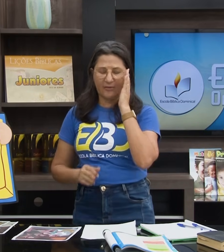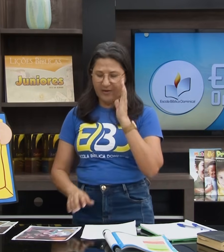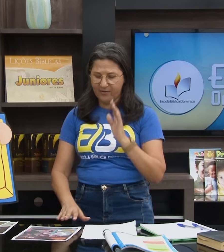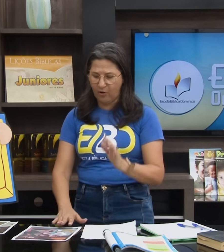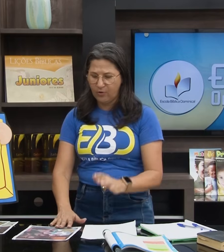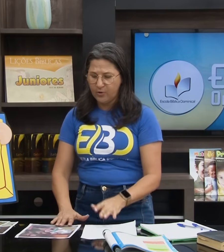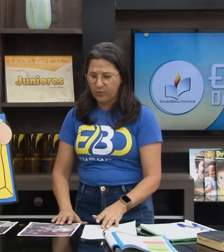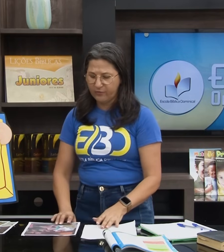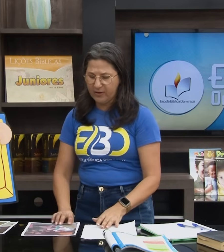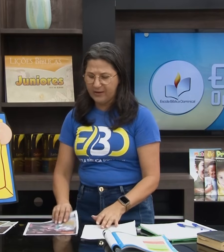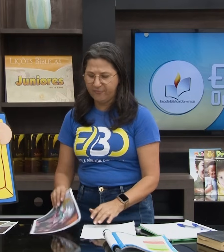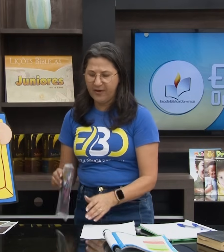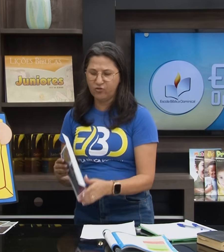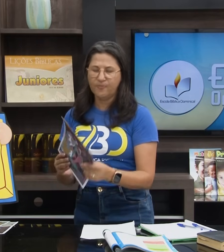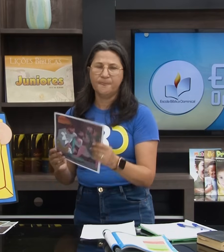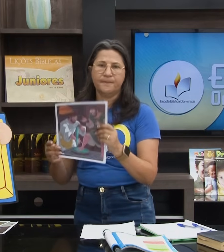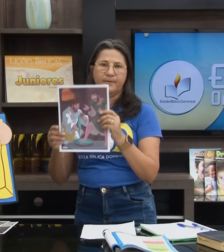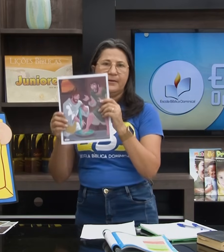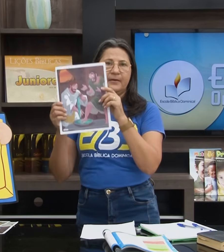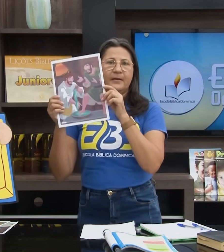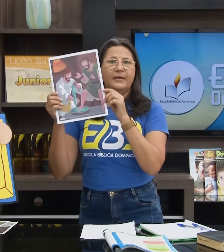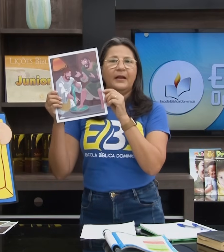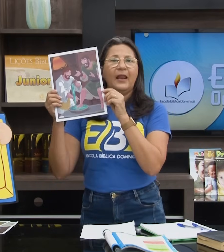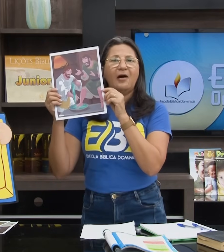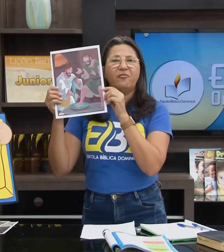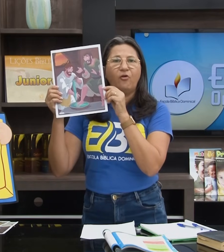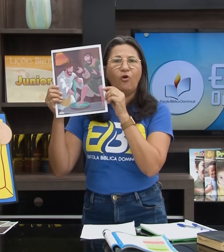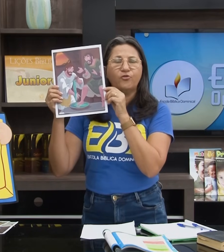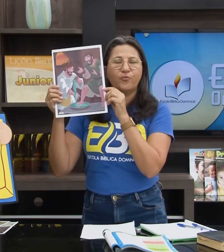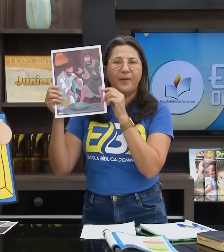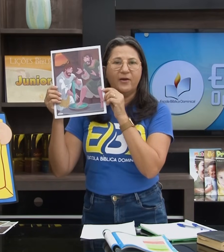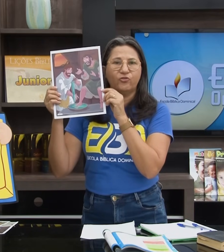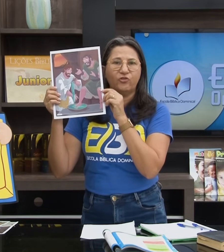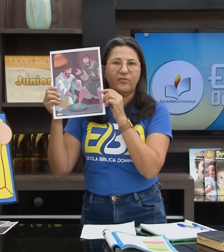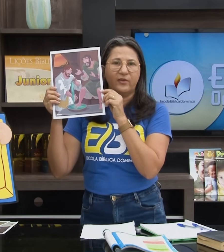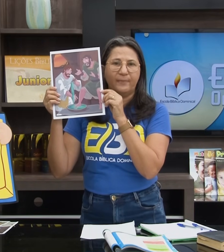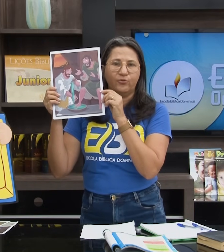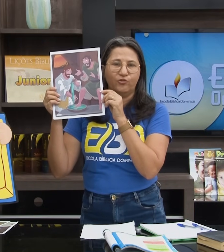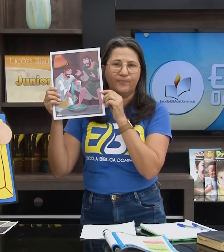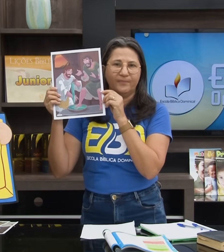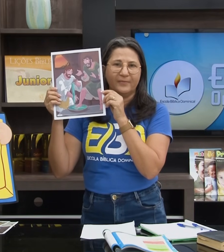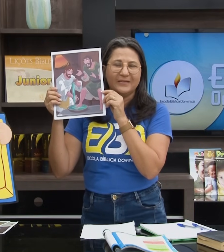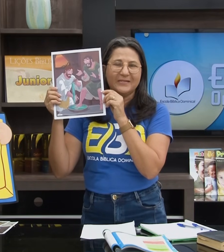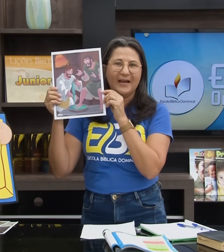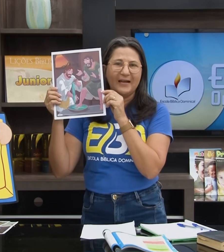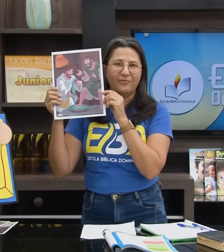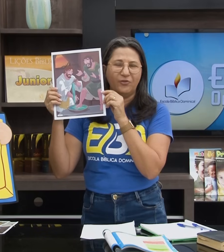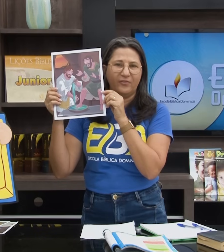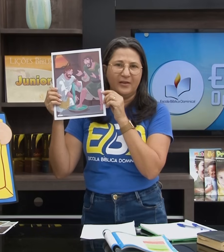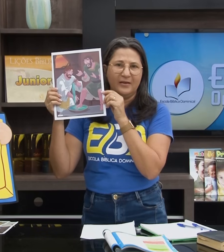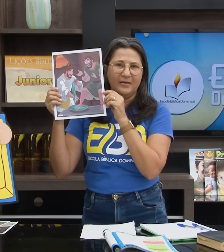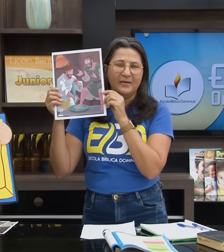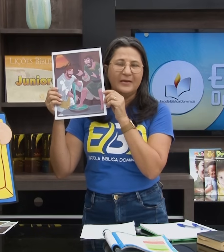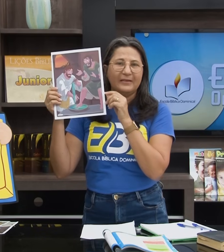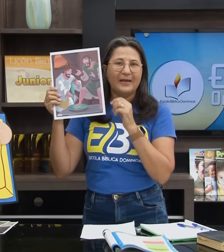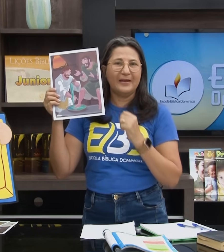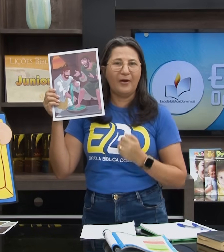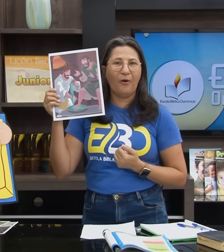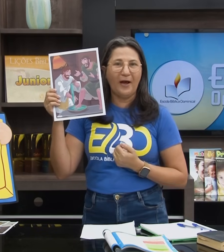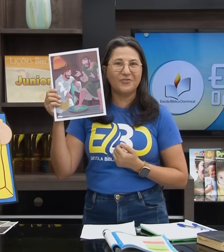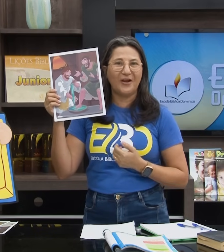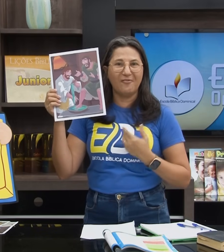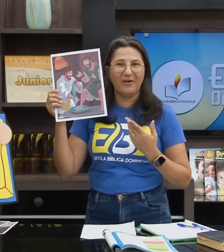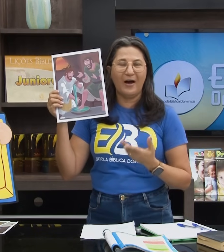uma certa vez ó o que foi que ele fez lavou os pés dos discípulos Será que você